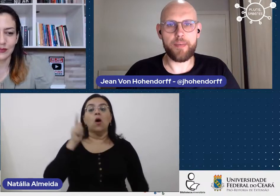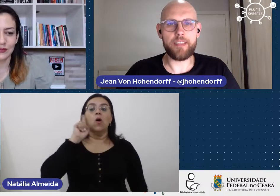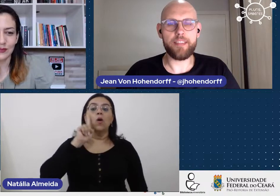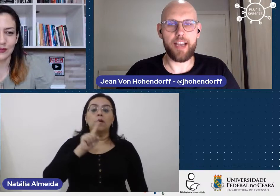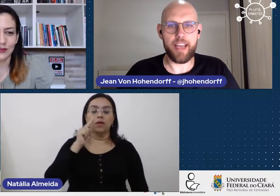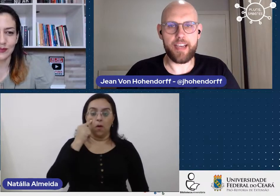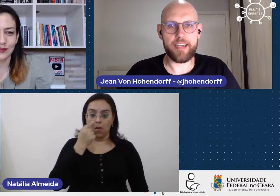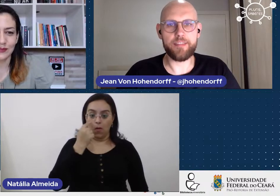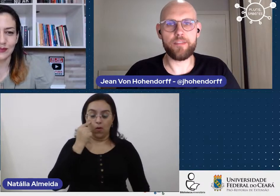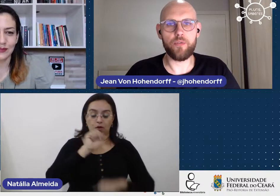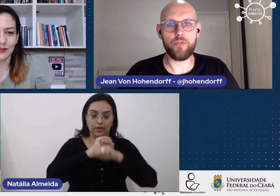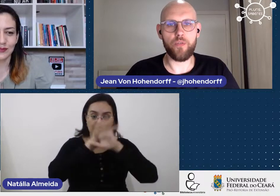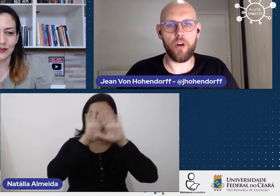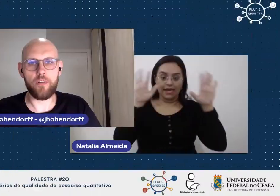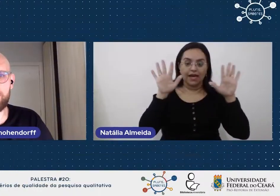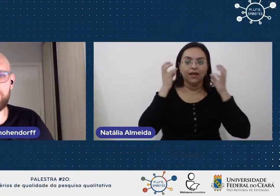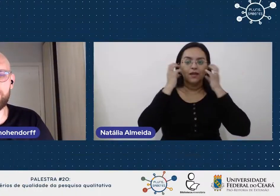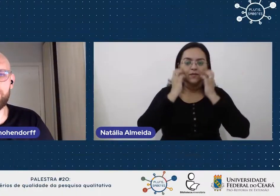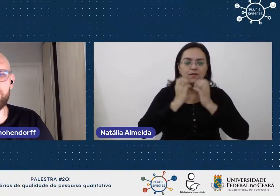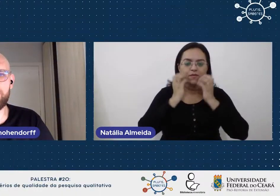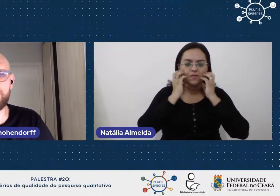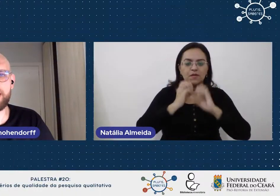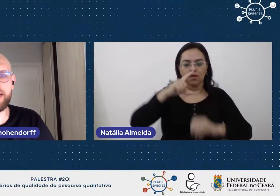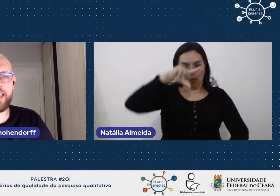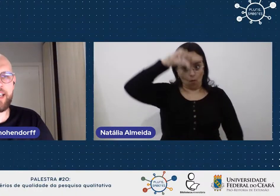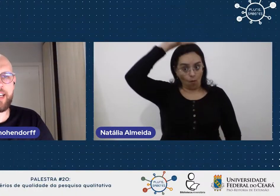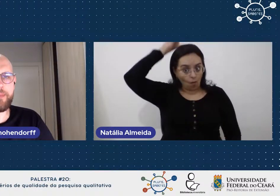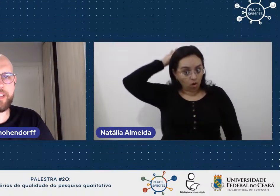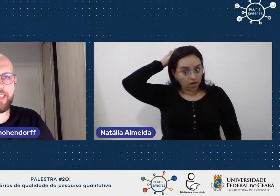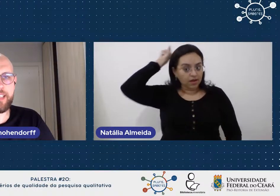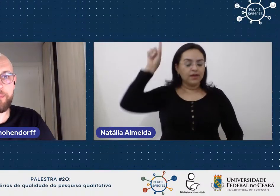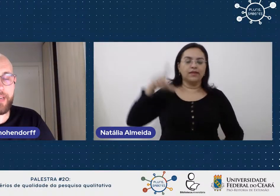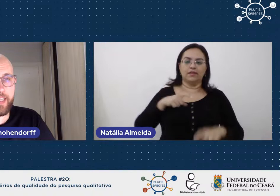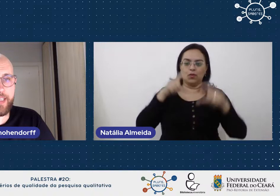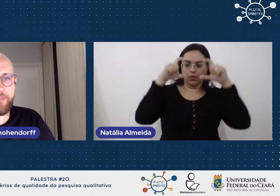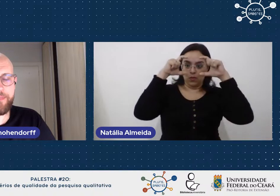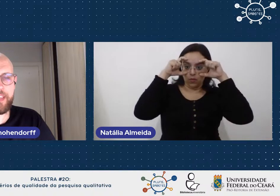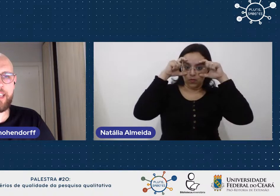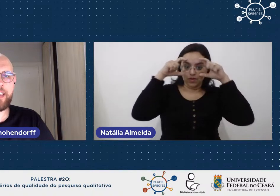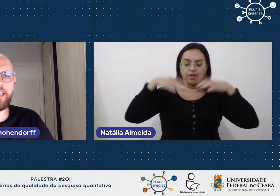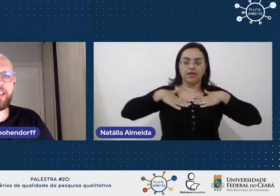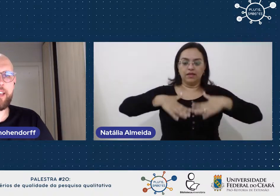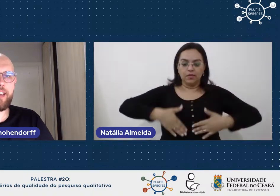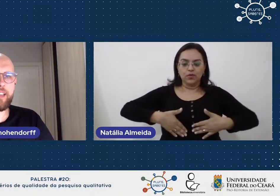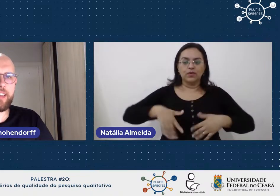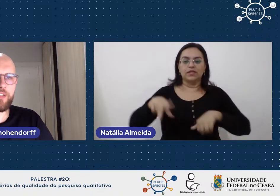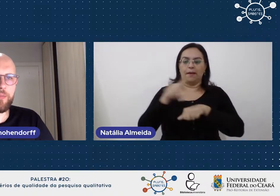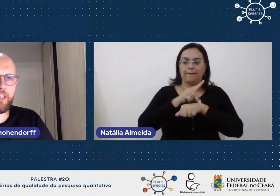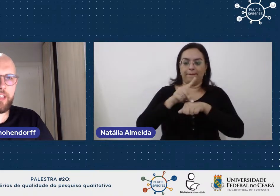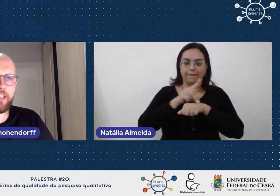claros, barba, careca, uso um óculos, estou com uma camiseta